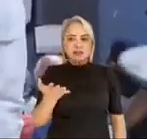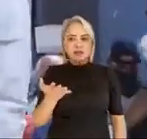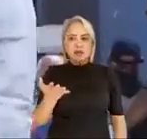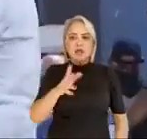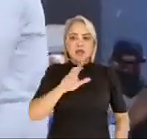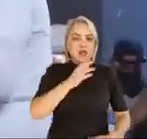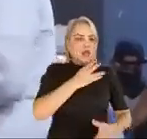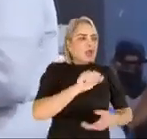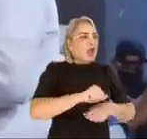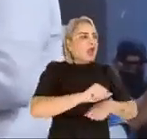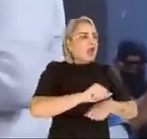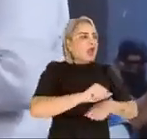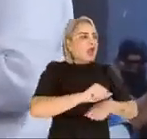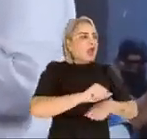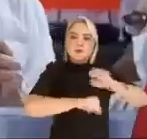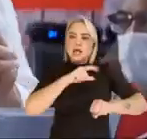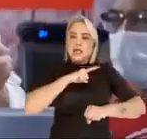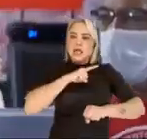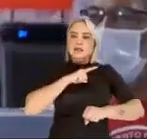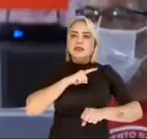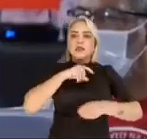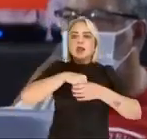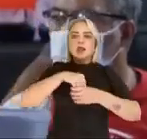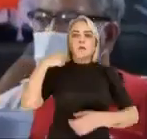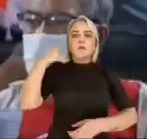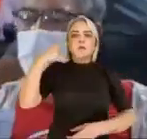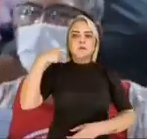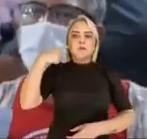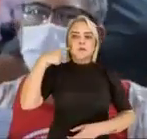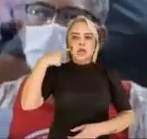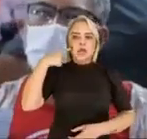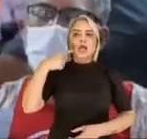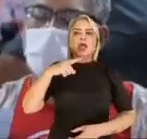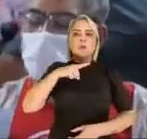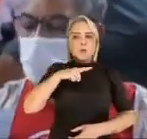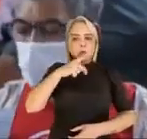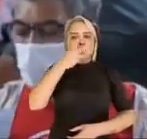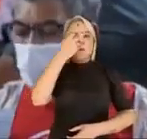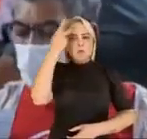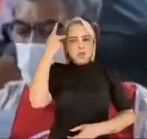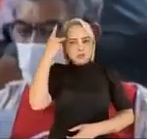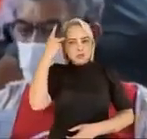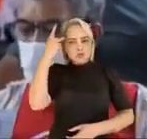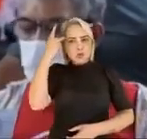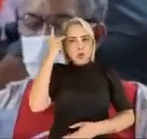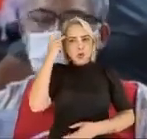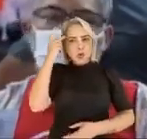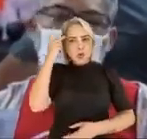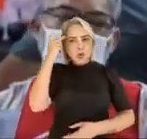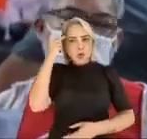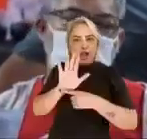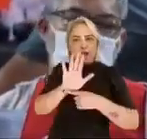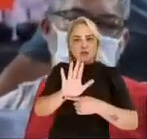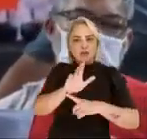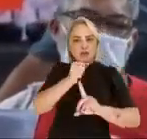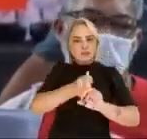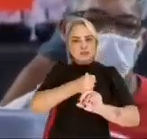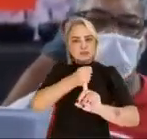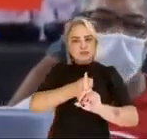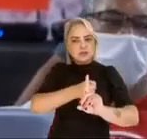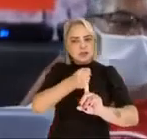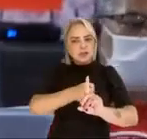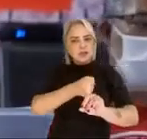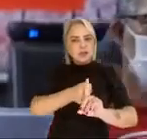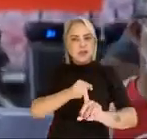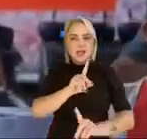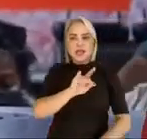têm também, no meio dos advogados, muita gente disposta a ajudar vocês nessa luta. Esse dia de hoje